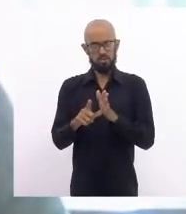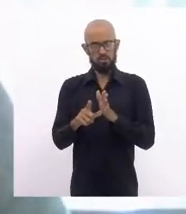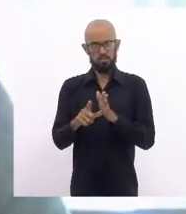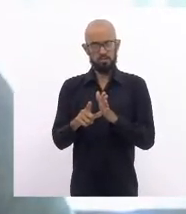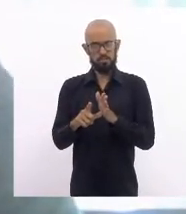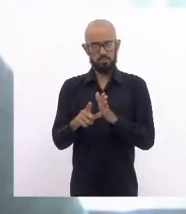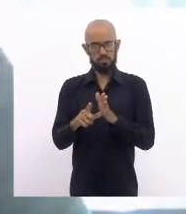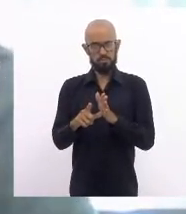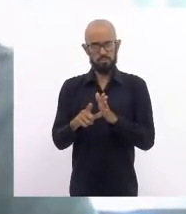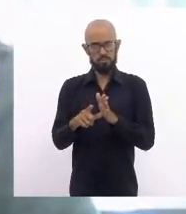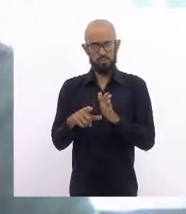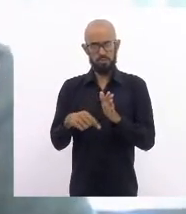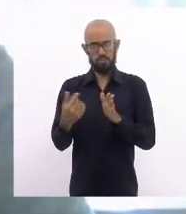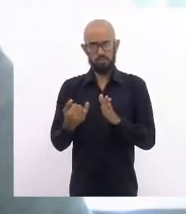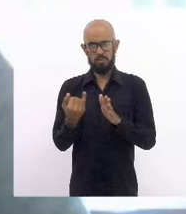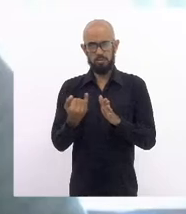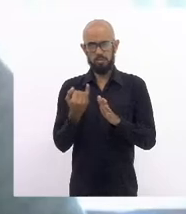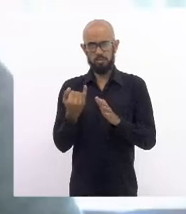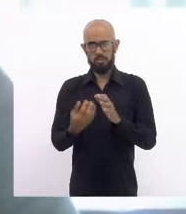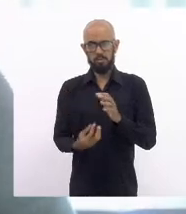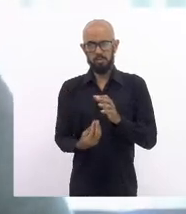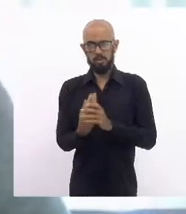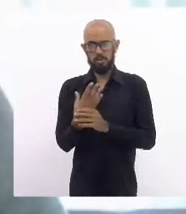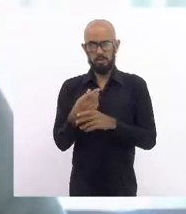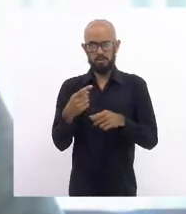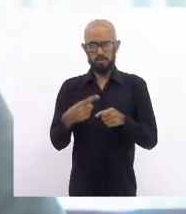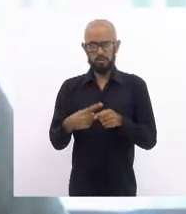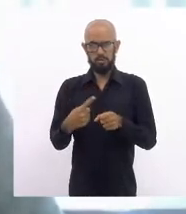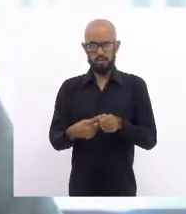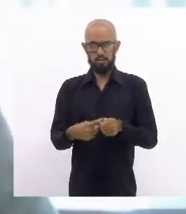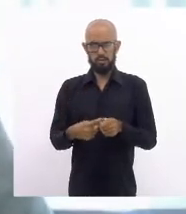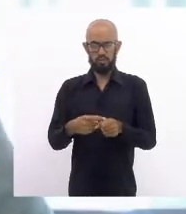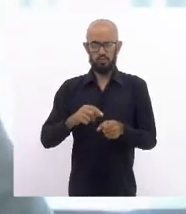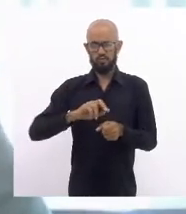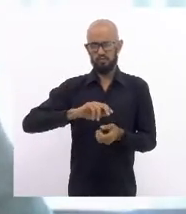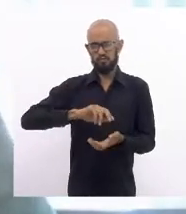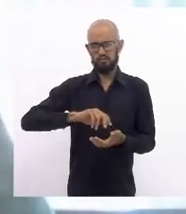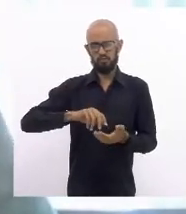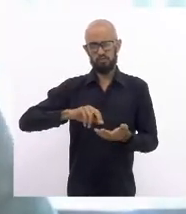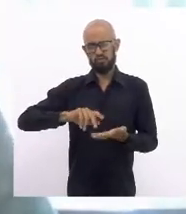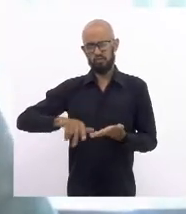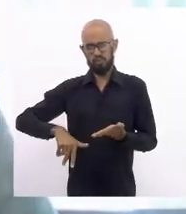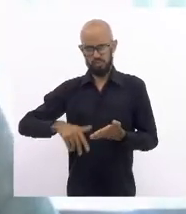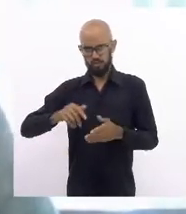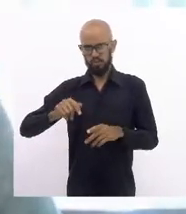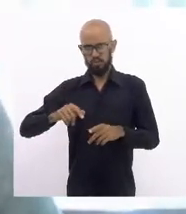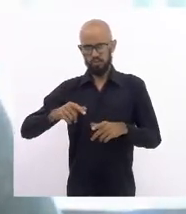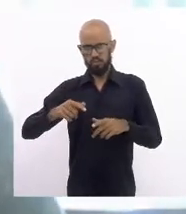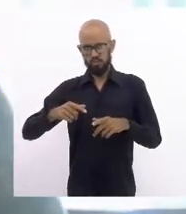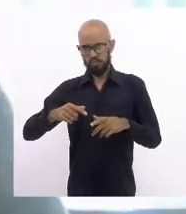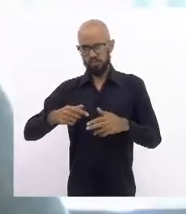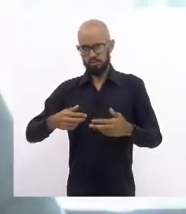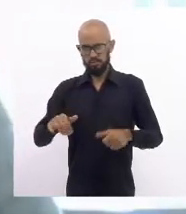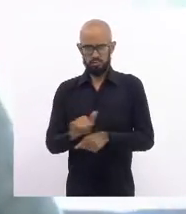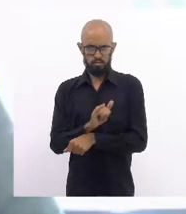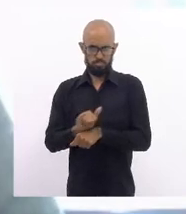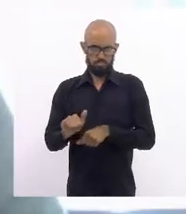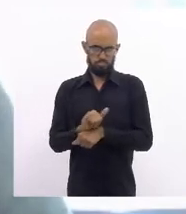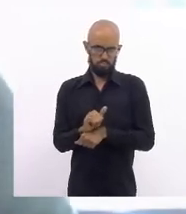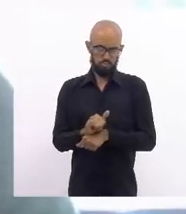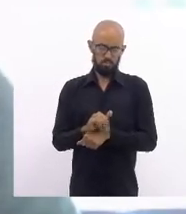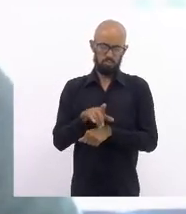bom que se estabeleça na cidade, em diferentes pontos, mas não nessa área, que é uma área fundamental. E é